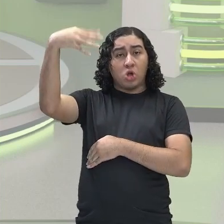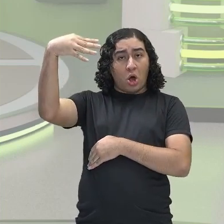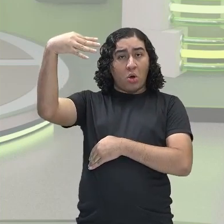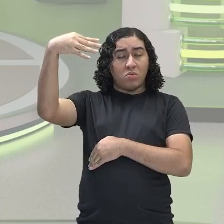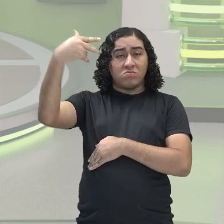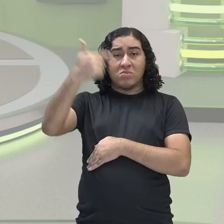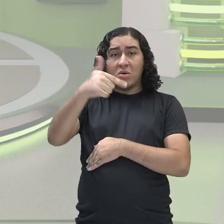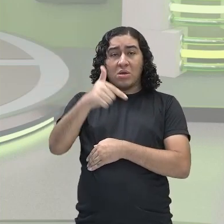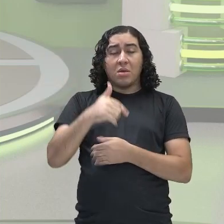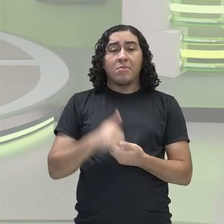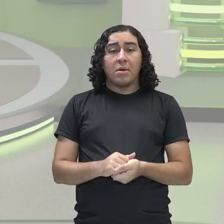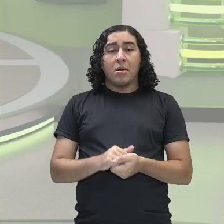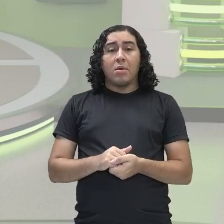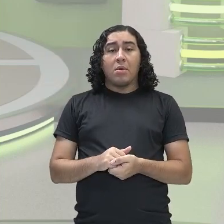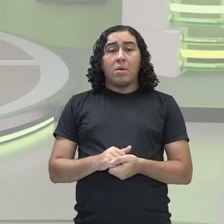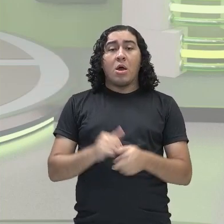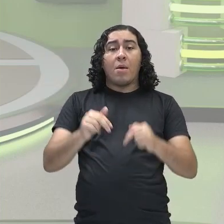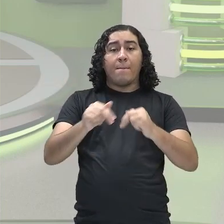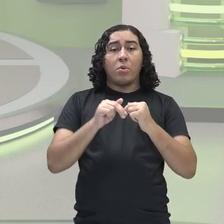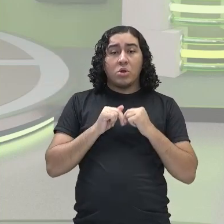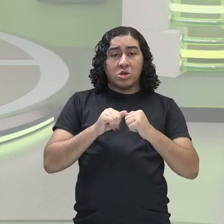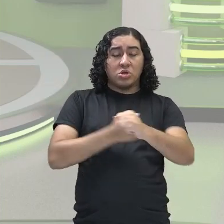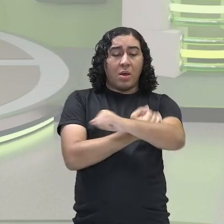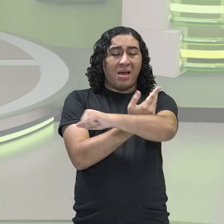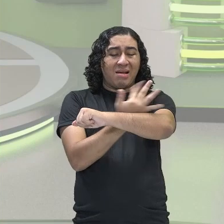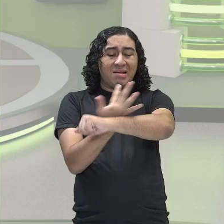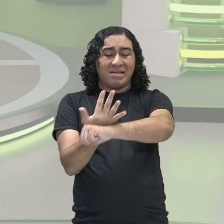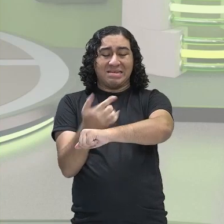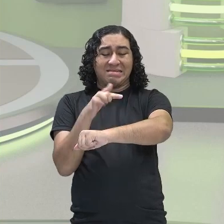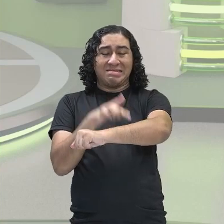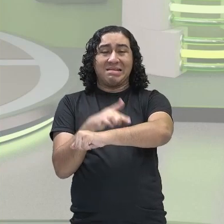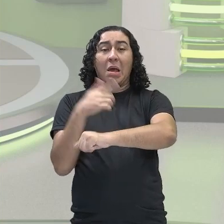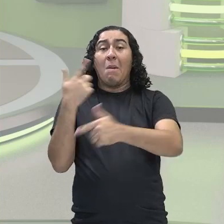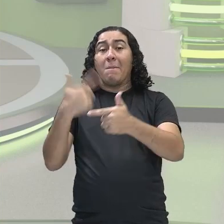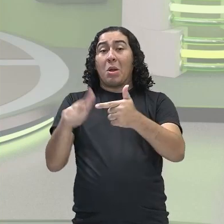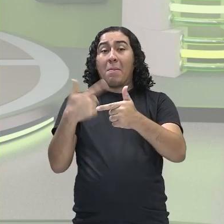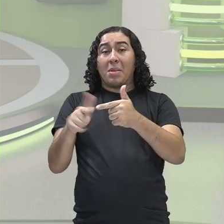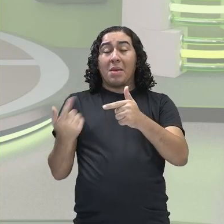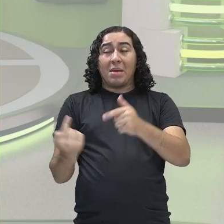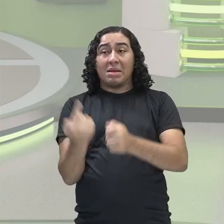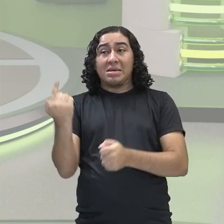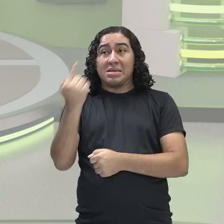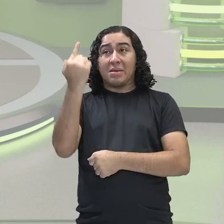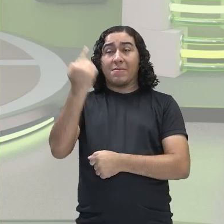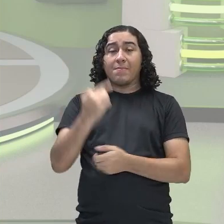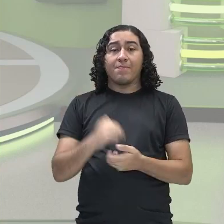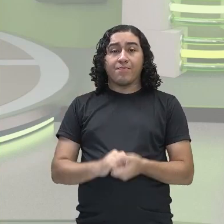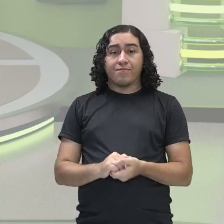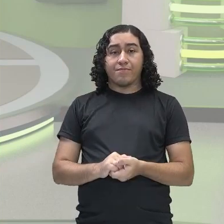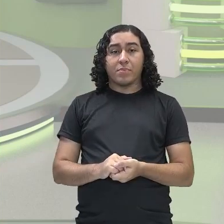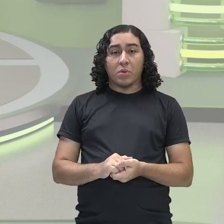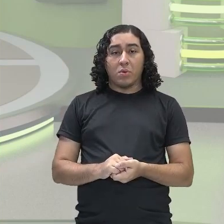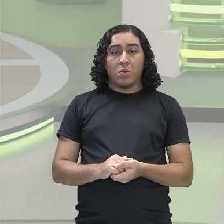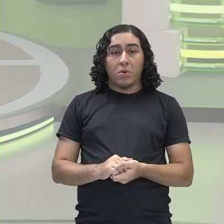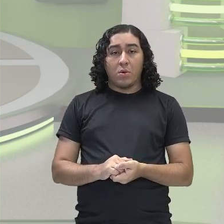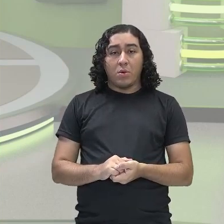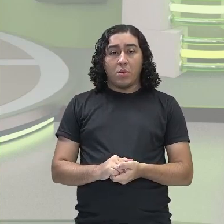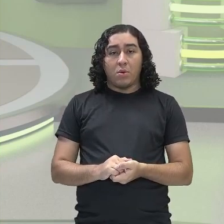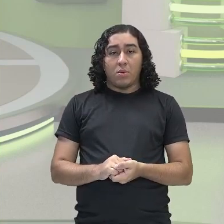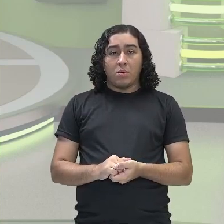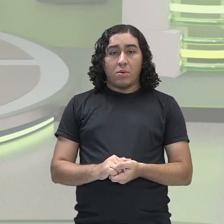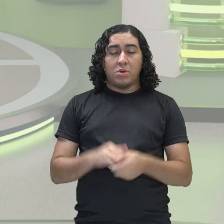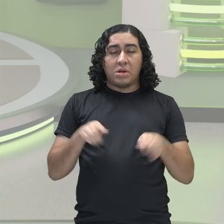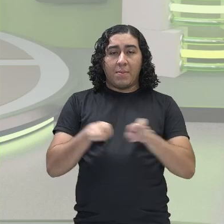Por isso que as vegetações mais rasteiras, elas têm mais dificuldade em crescer. Além disso, né, no bioma